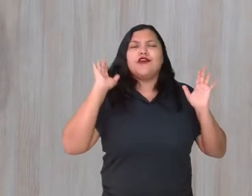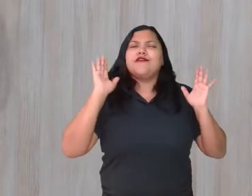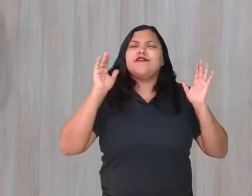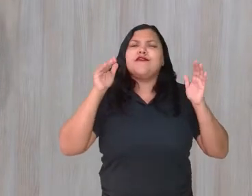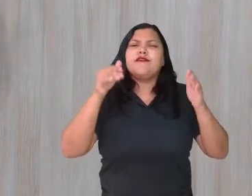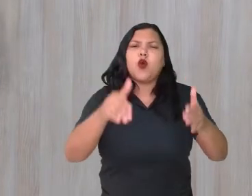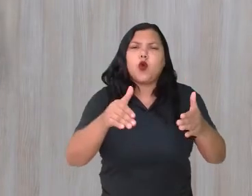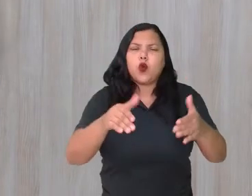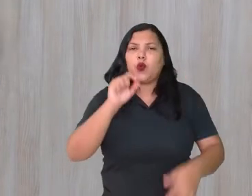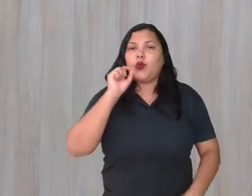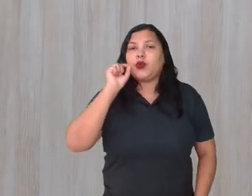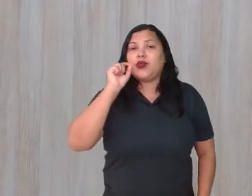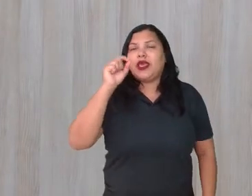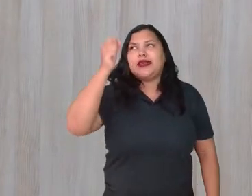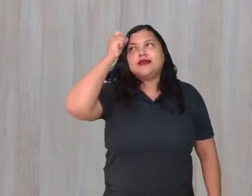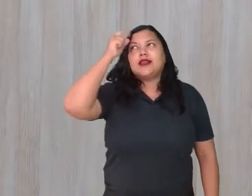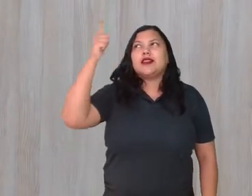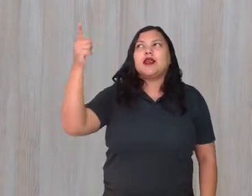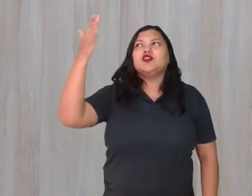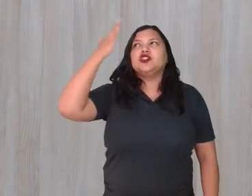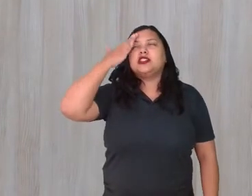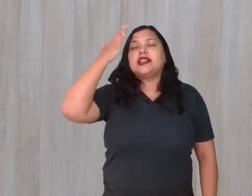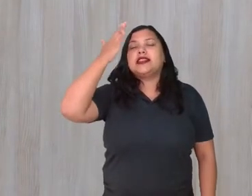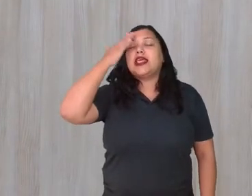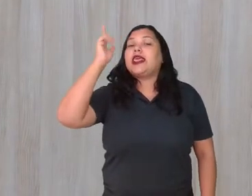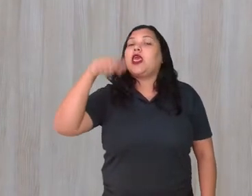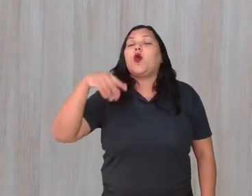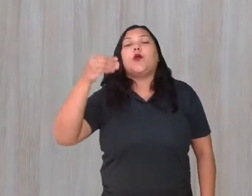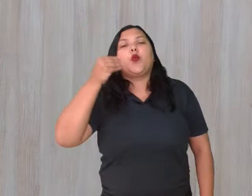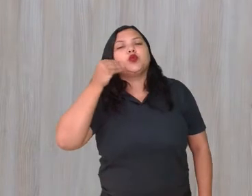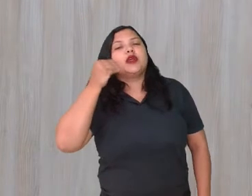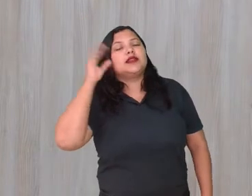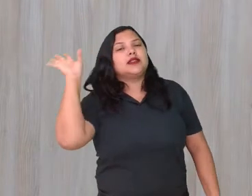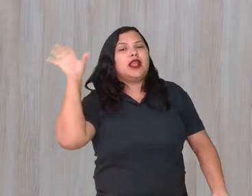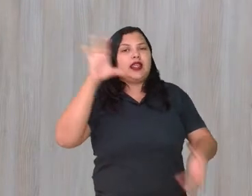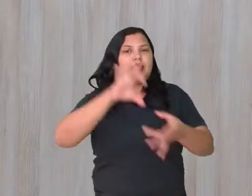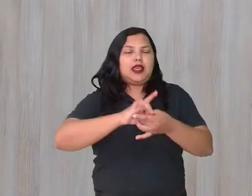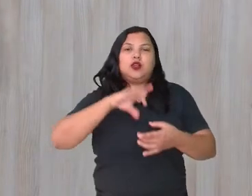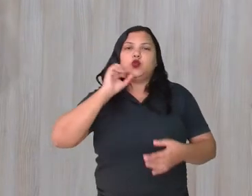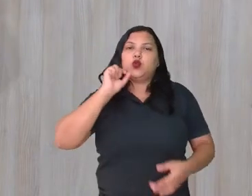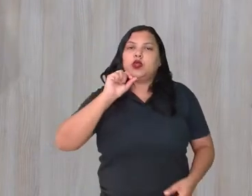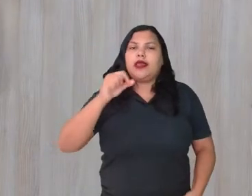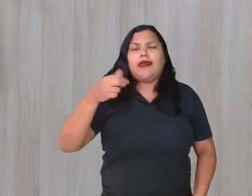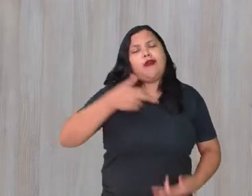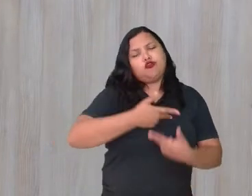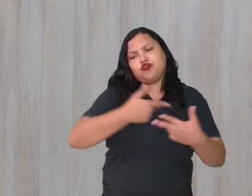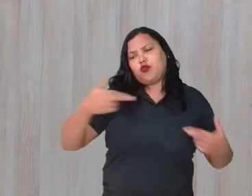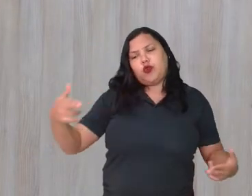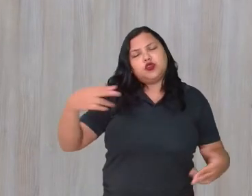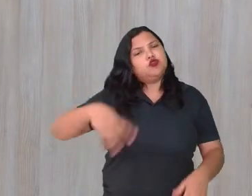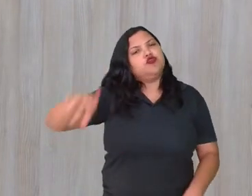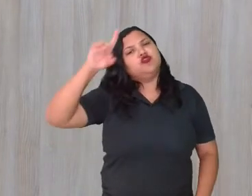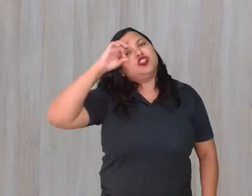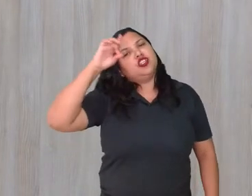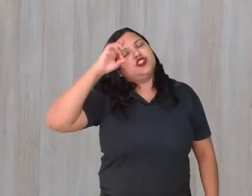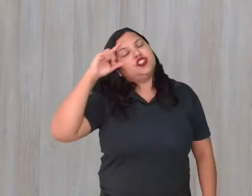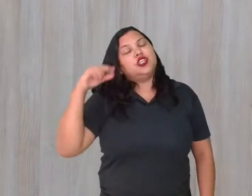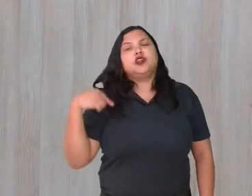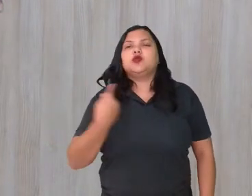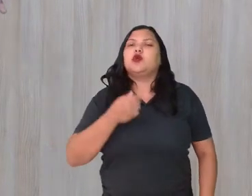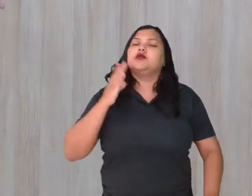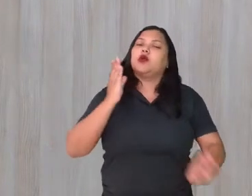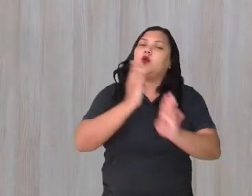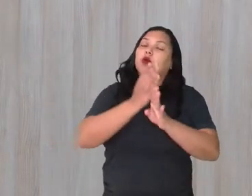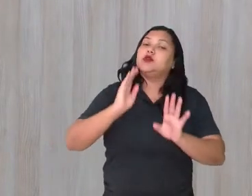na aula de hoje à ideia de chance, ou seja, que é uma ideia que está muito mais ligada a coisas que a gente se depara no nosso dia a dia,